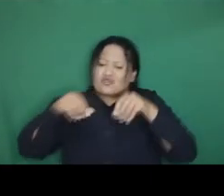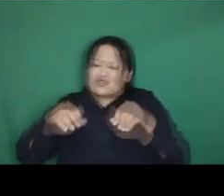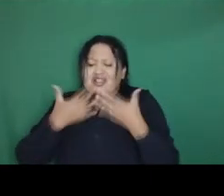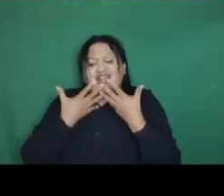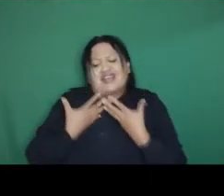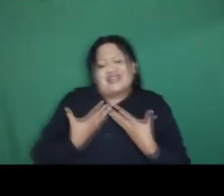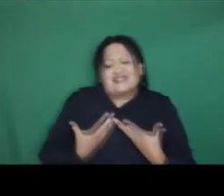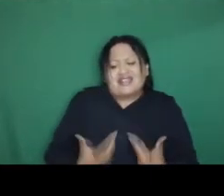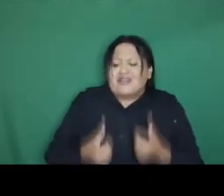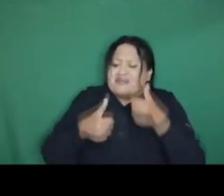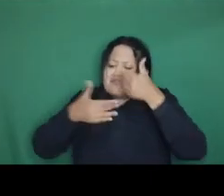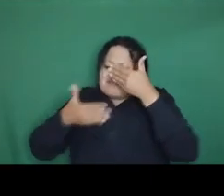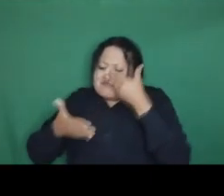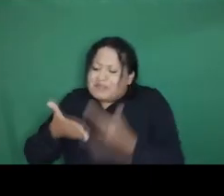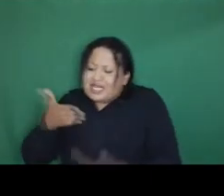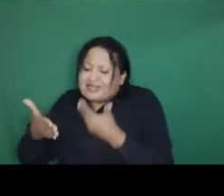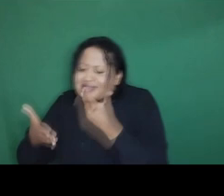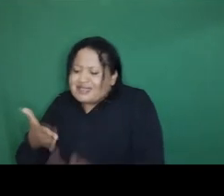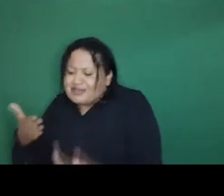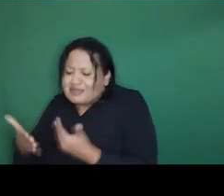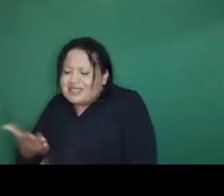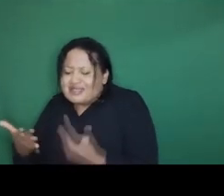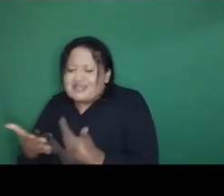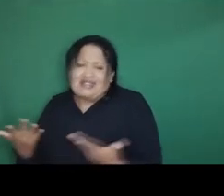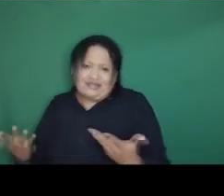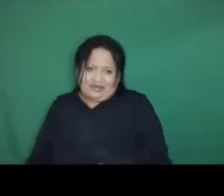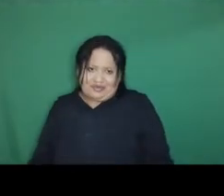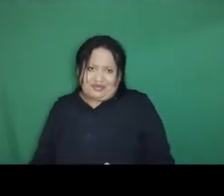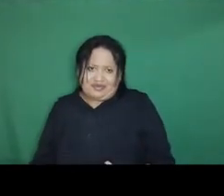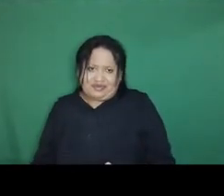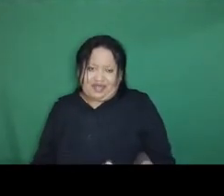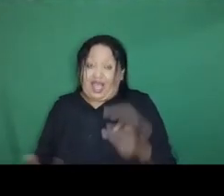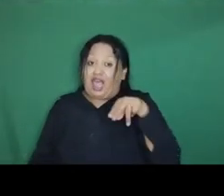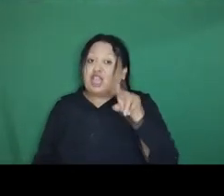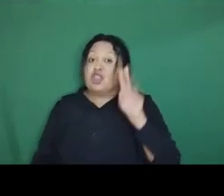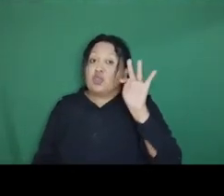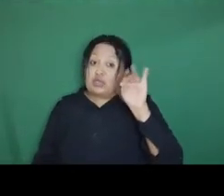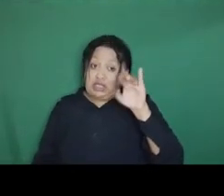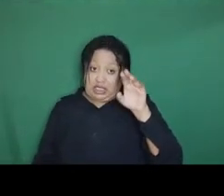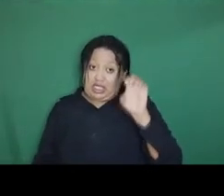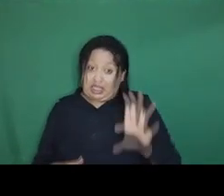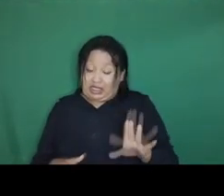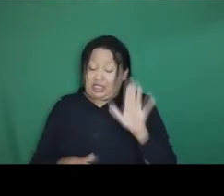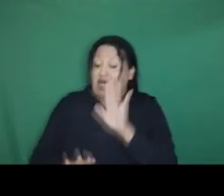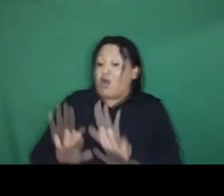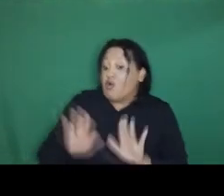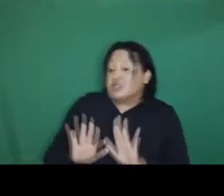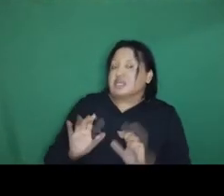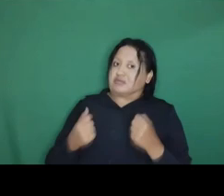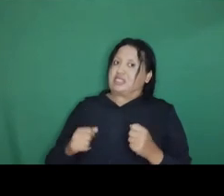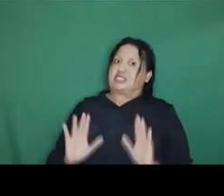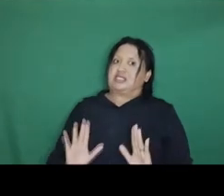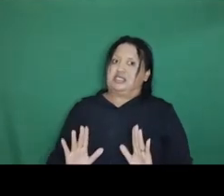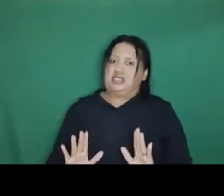vai ficando cansado vai né perdendo seus nutrientes ficando né infertil se não tiver o manejo adequado Claro